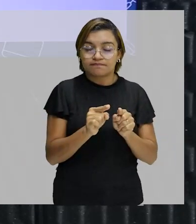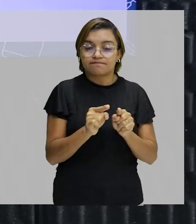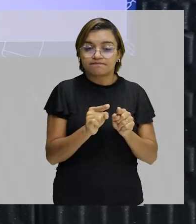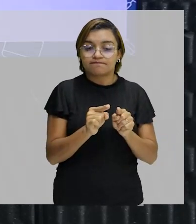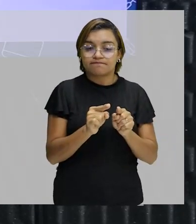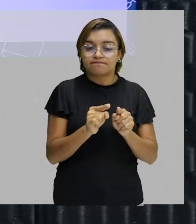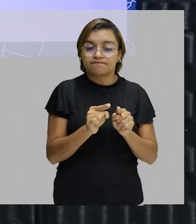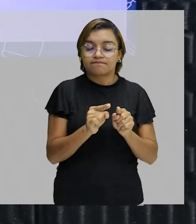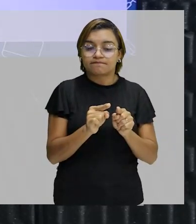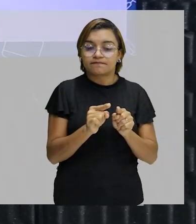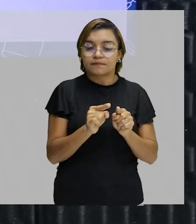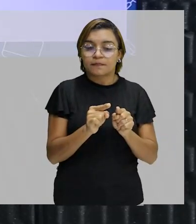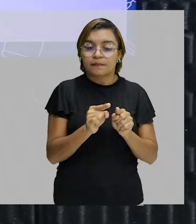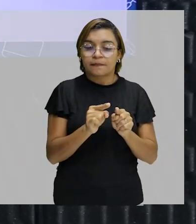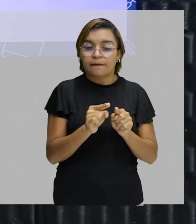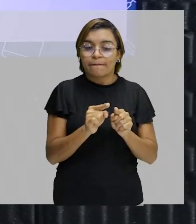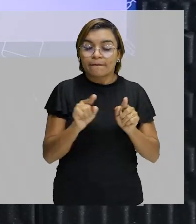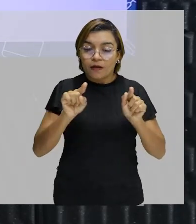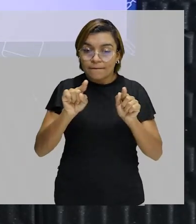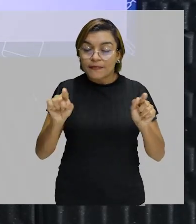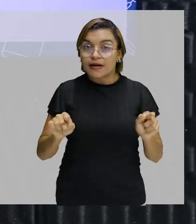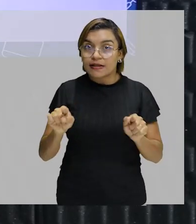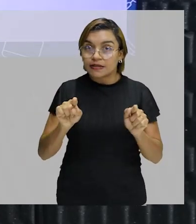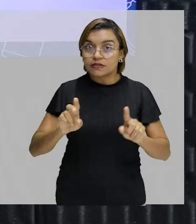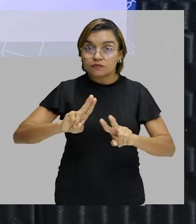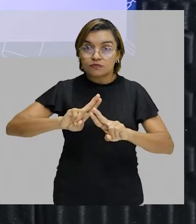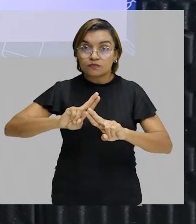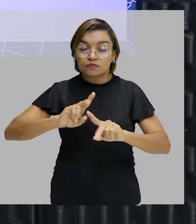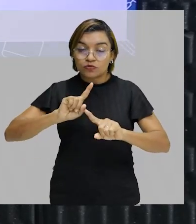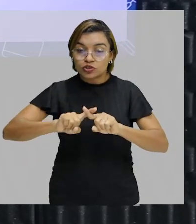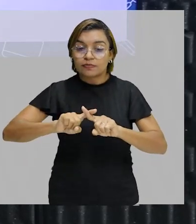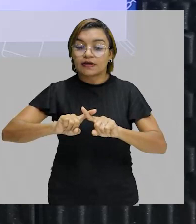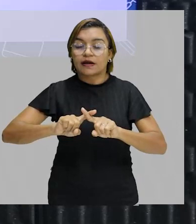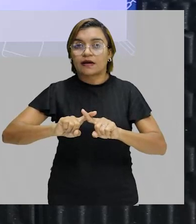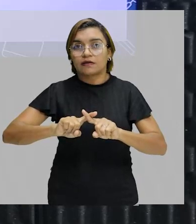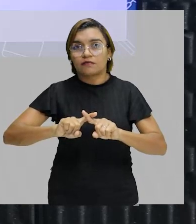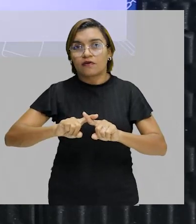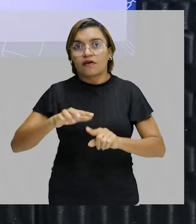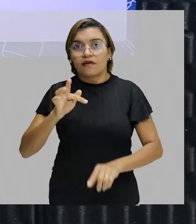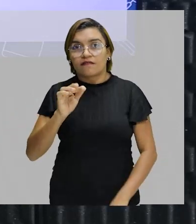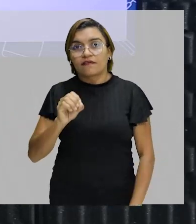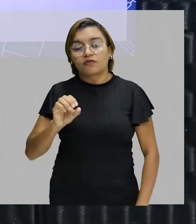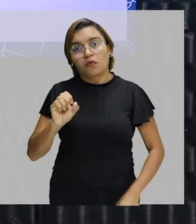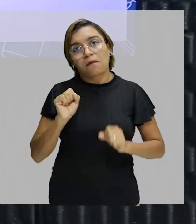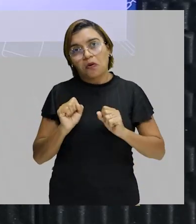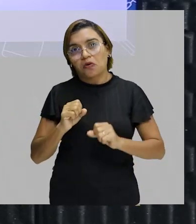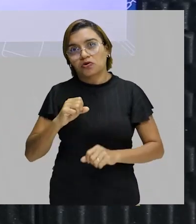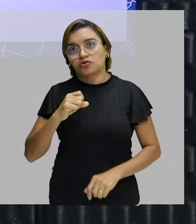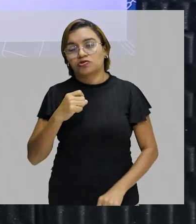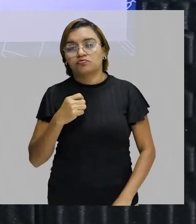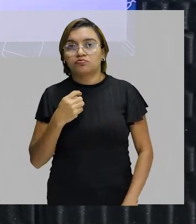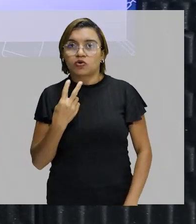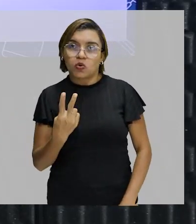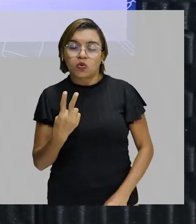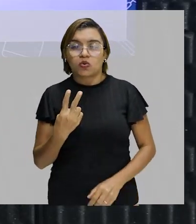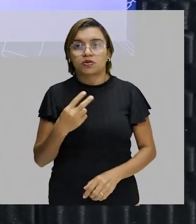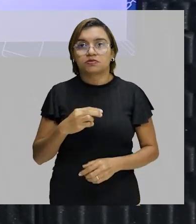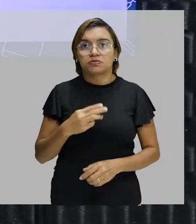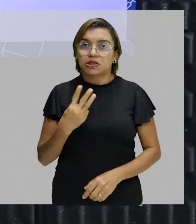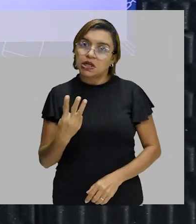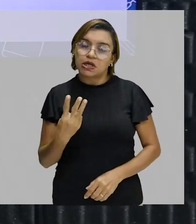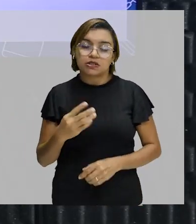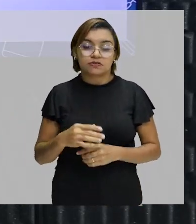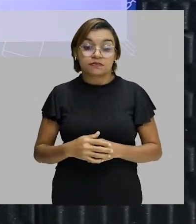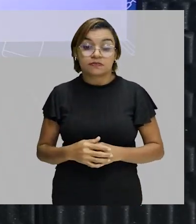ela está entre parênteses multiplicado por um fator, que pode ser 2, pode ser 3, pode ser qualquer número. Isso vai